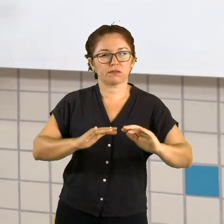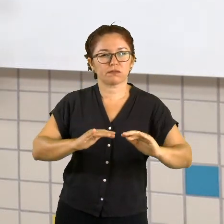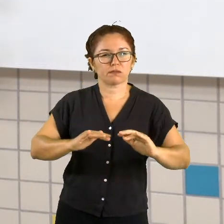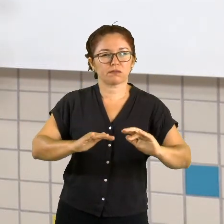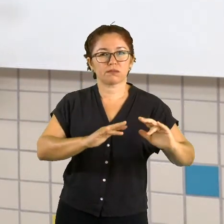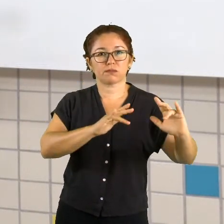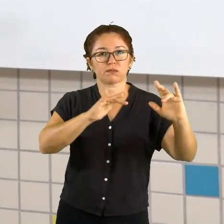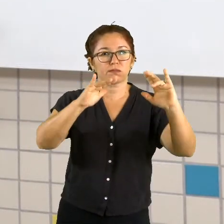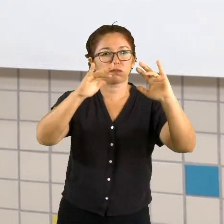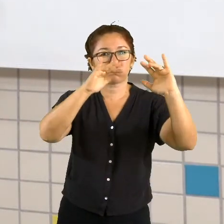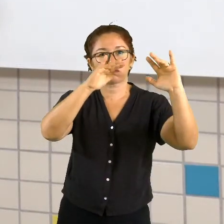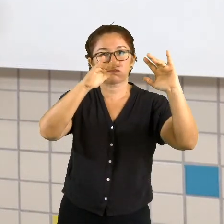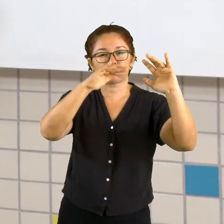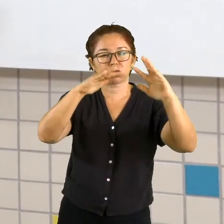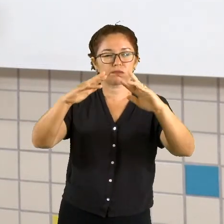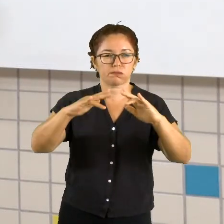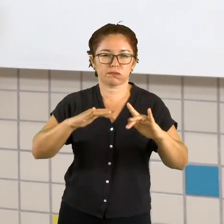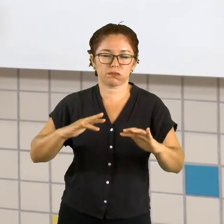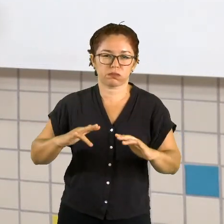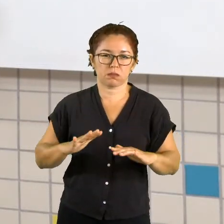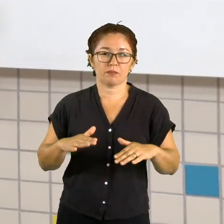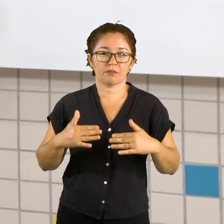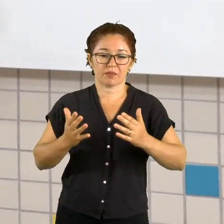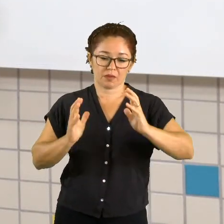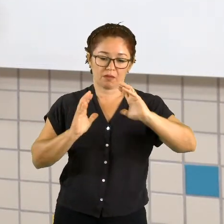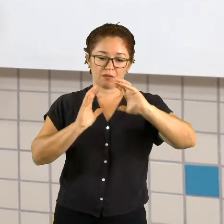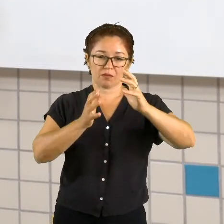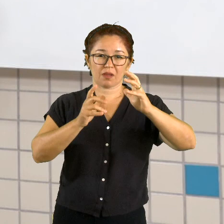torno da Terra,